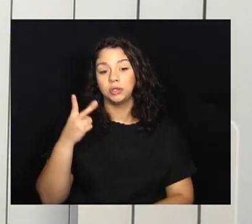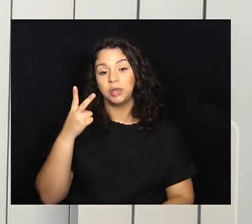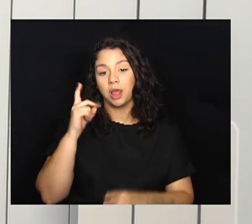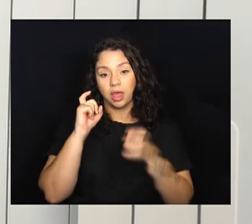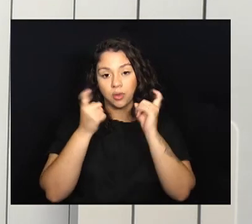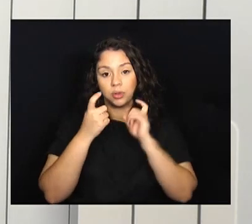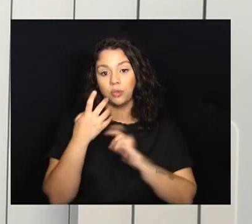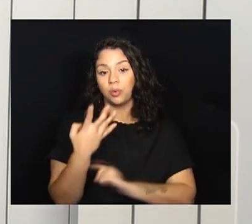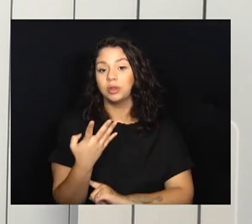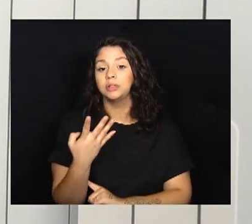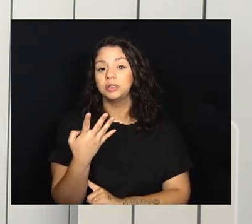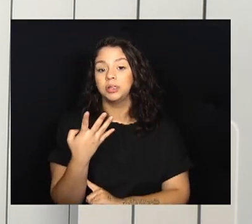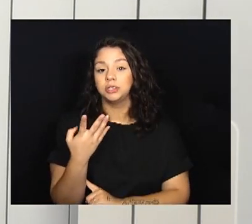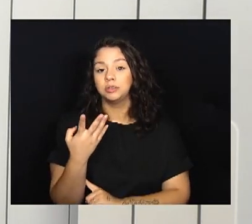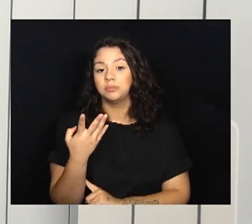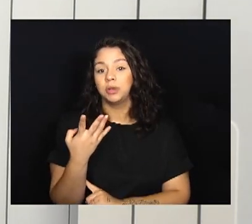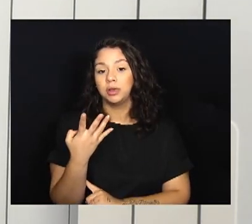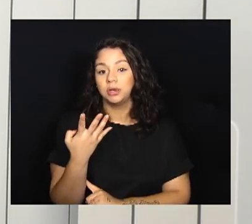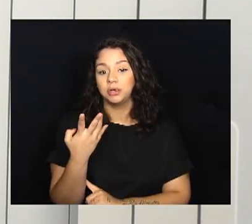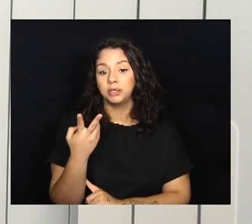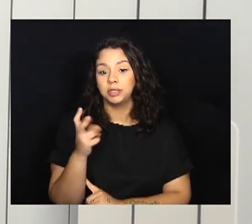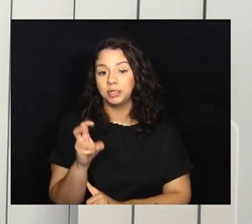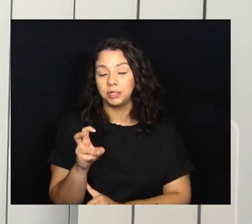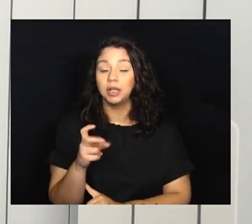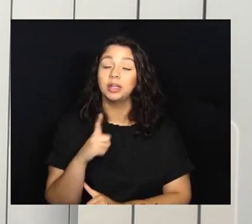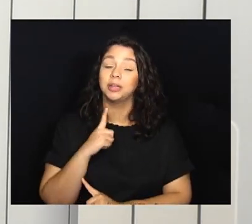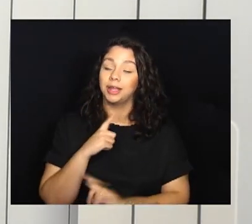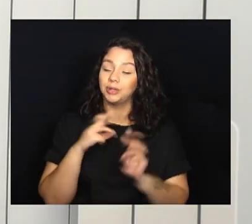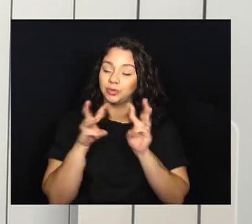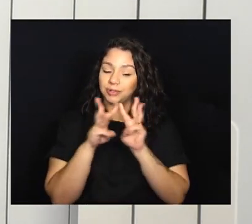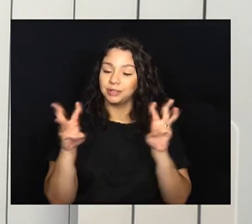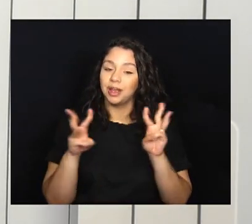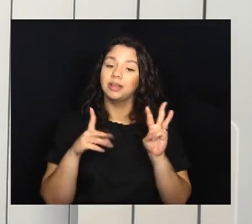reunião ordinária está no site